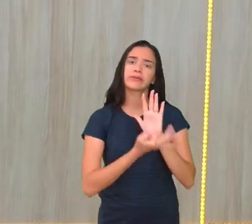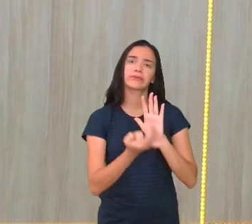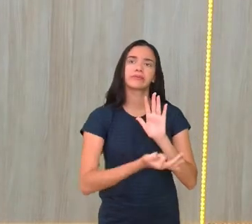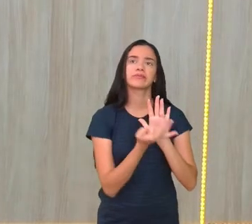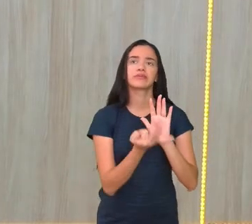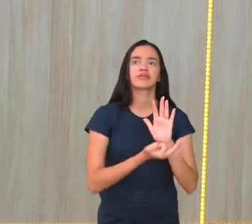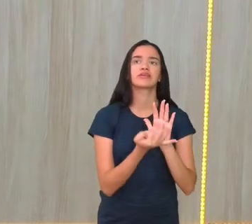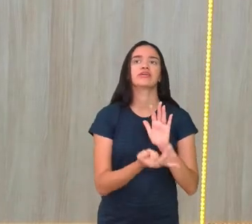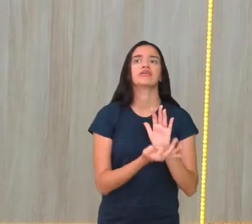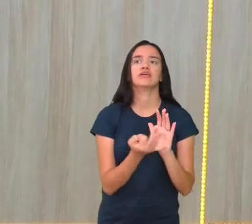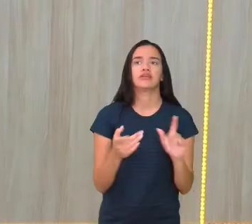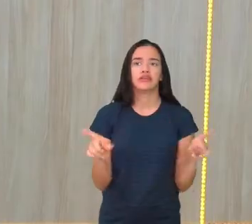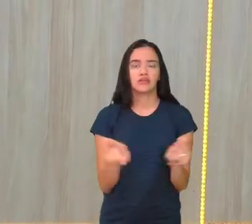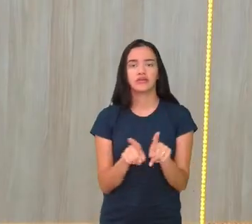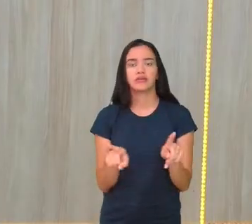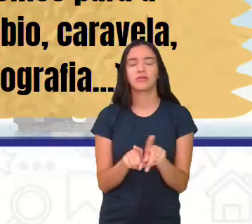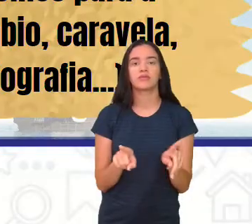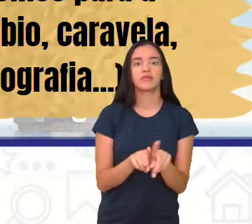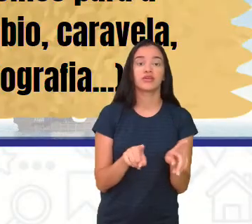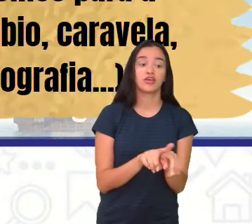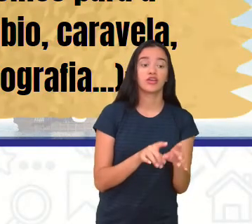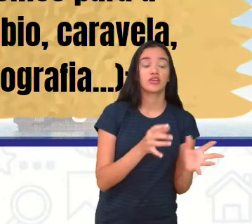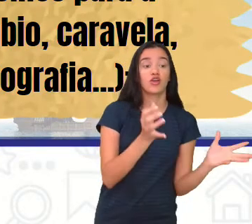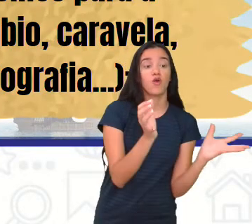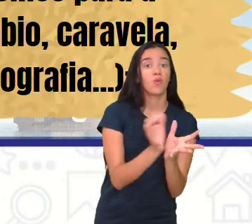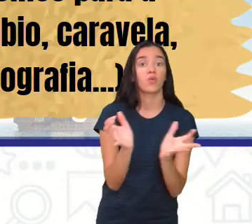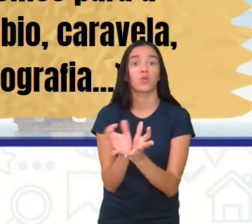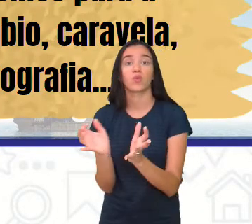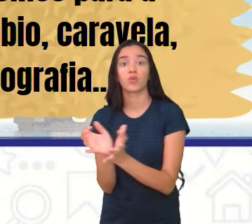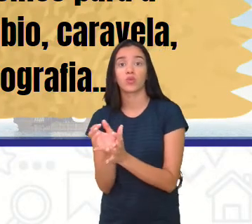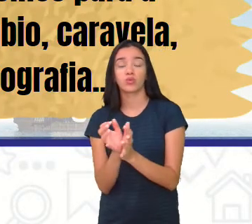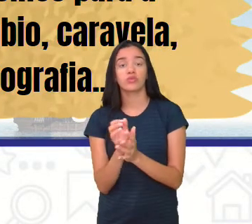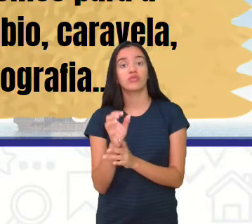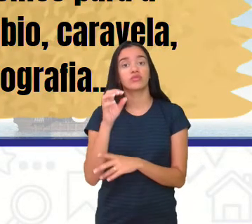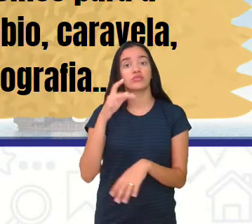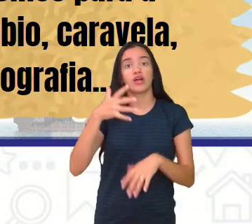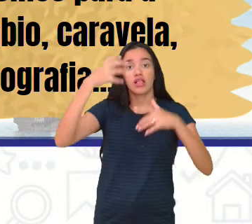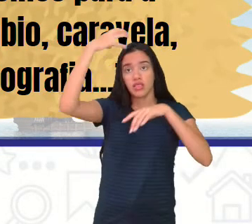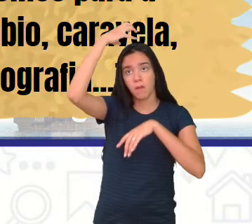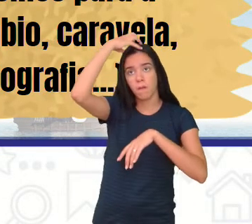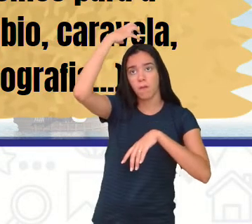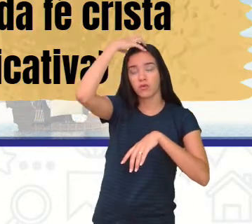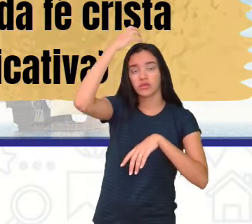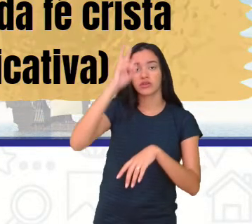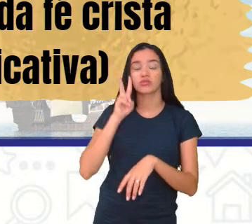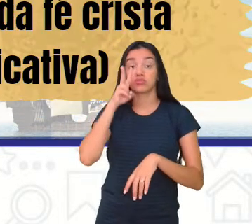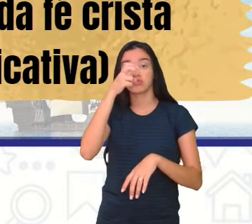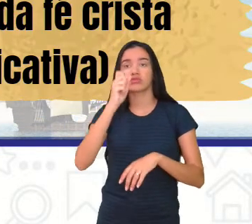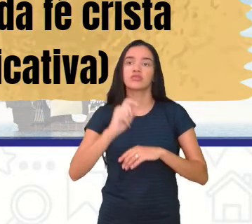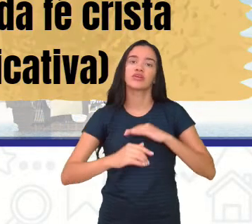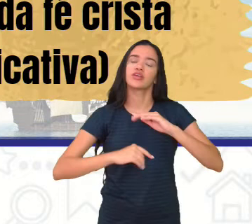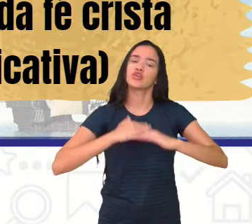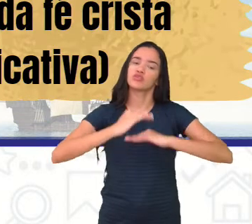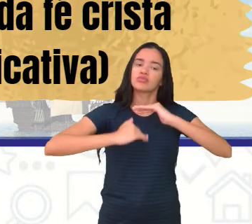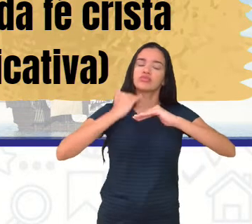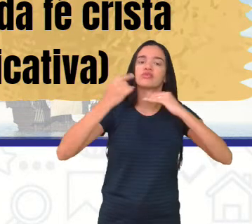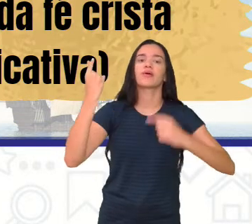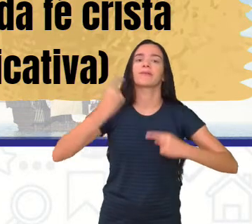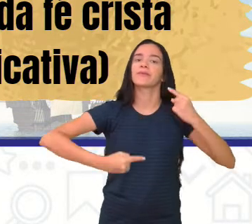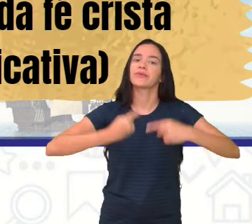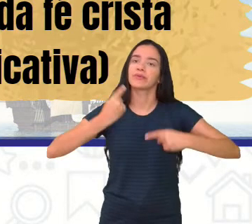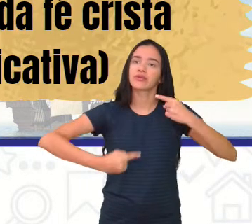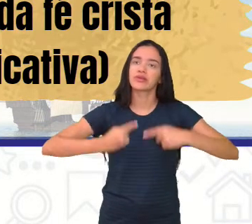ó, fortalecimento das monarquias nacionais e desenvolvimento da política mercantilista. Voltando aqui, eu disse, ó, busca de